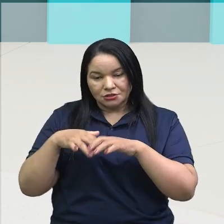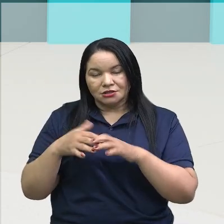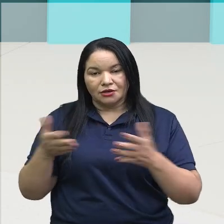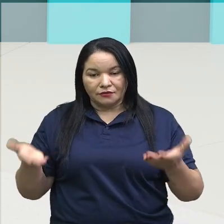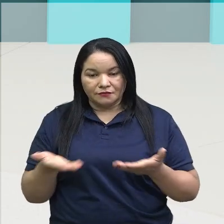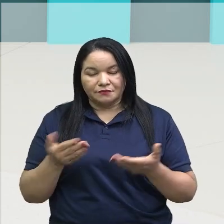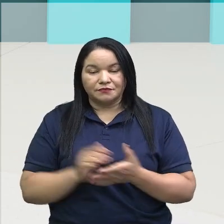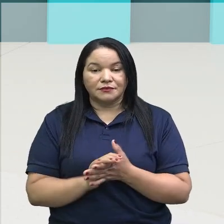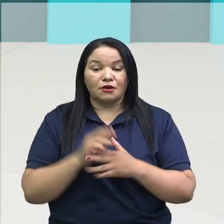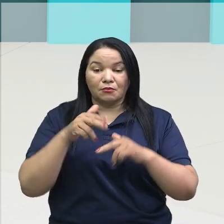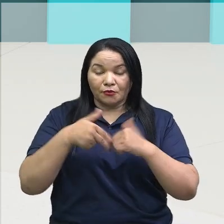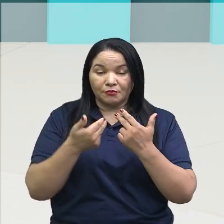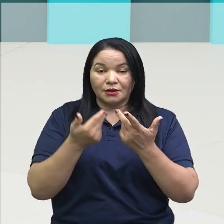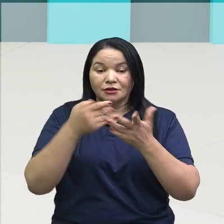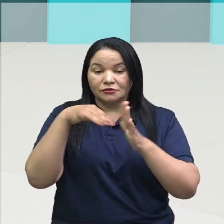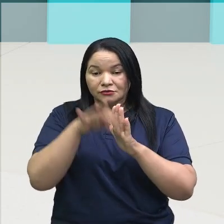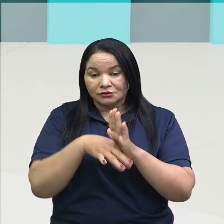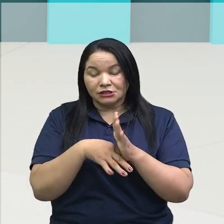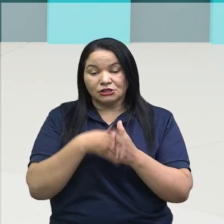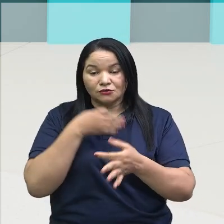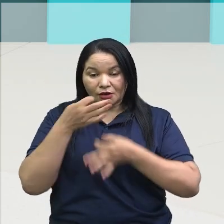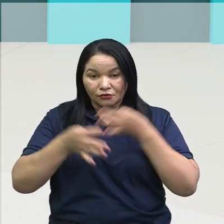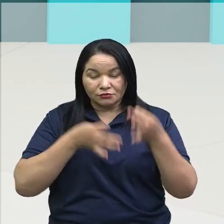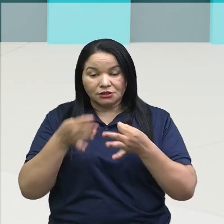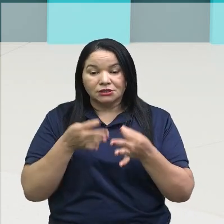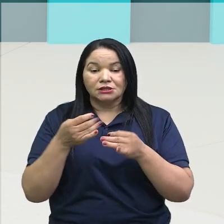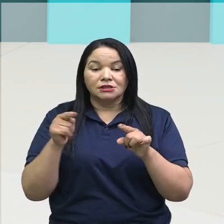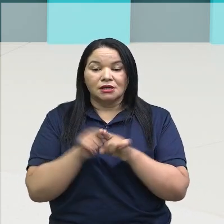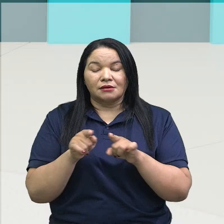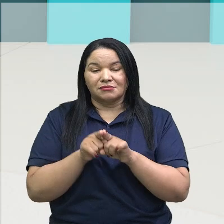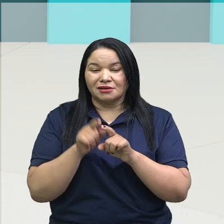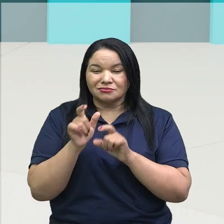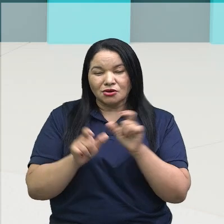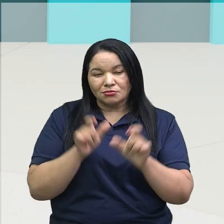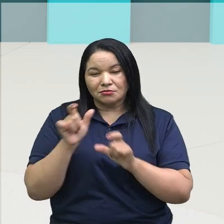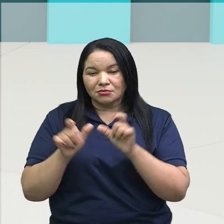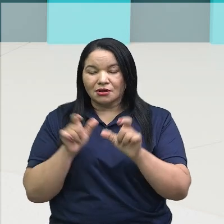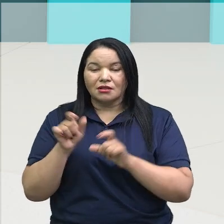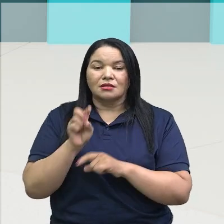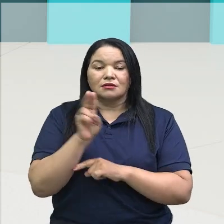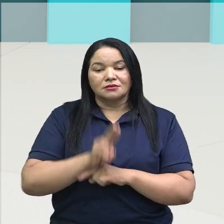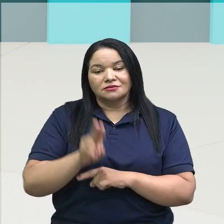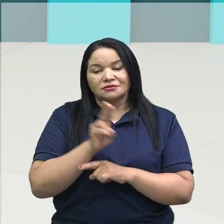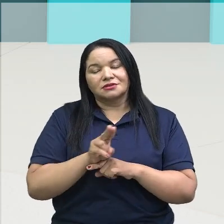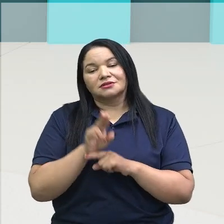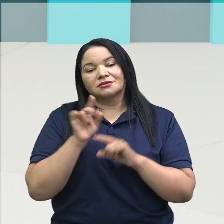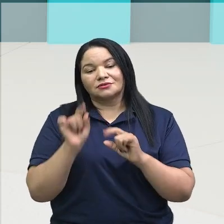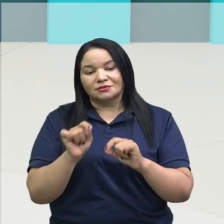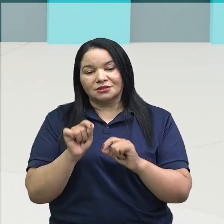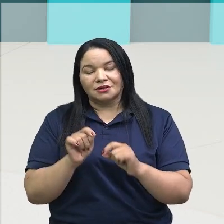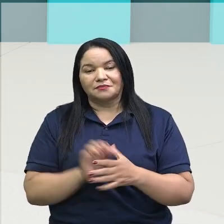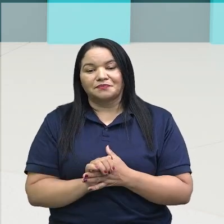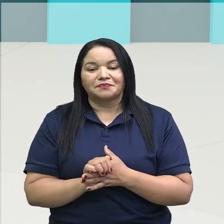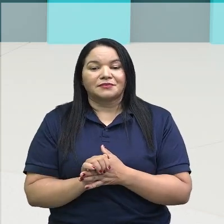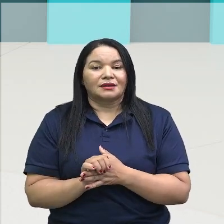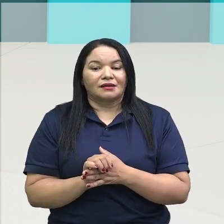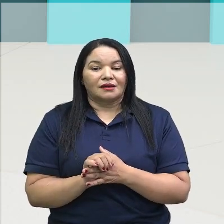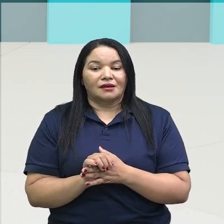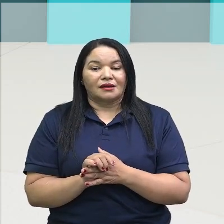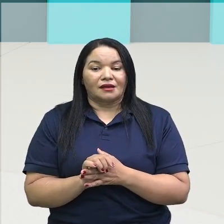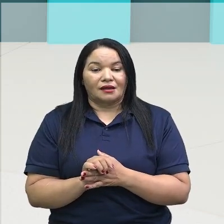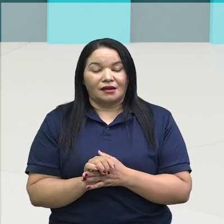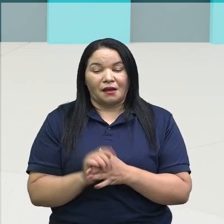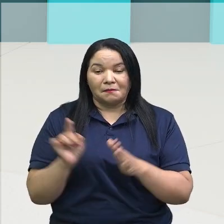observe que é por meio desse texto argumentativo, desse jogo de palavras, usando a todo tempo exatamente a questão